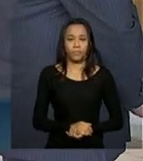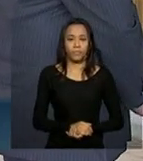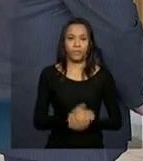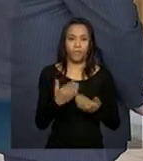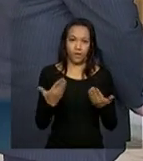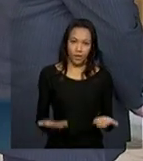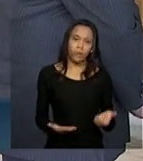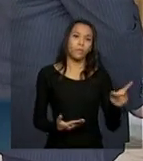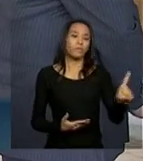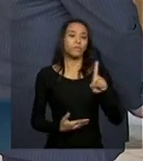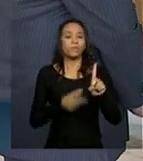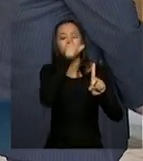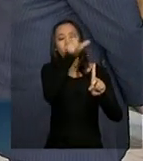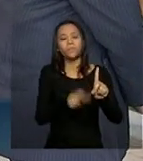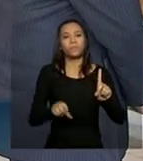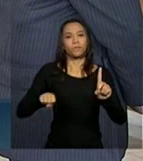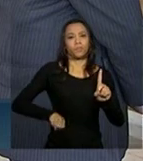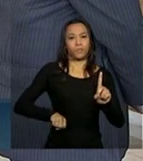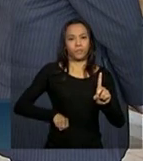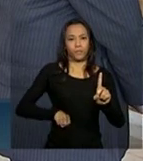Então, a embaixadora da Mongólia